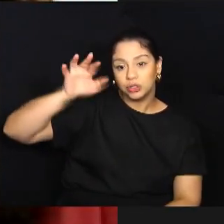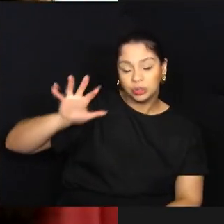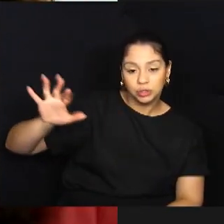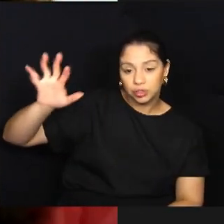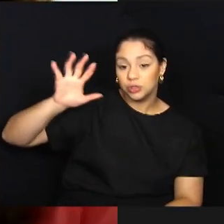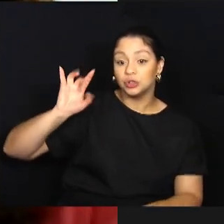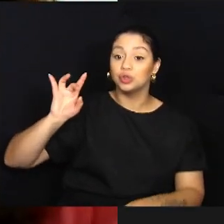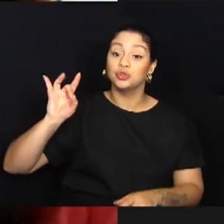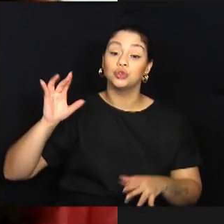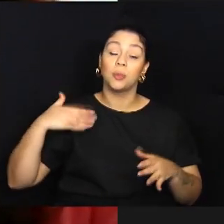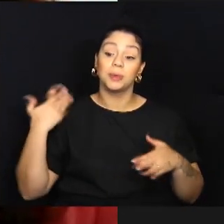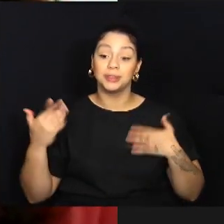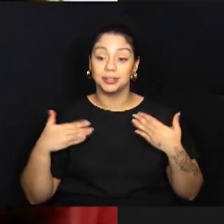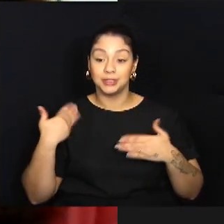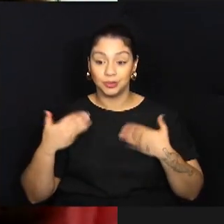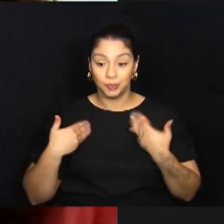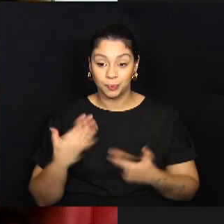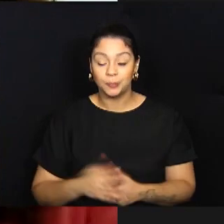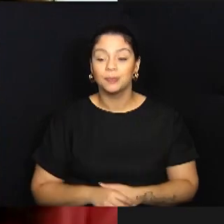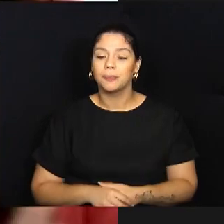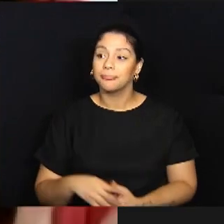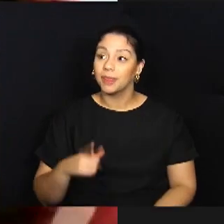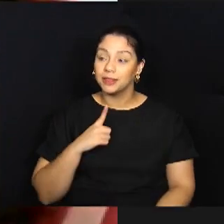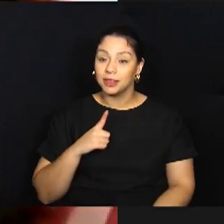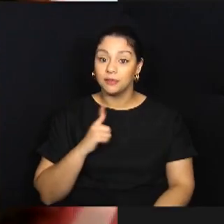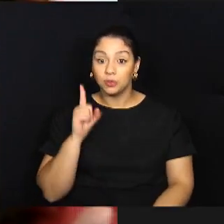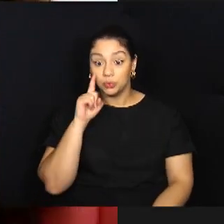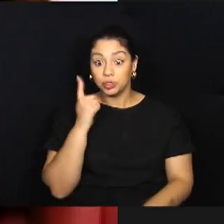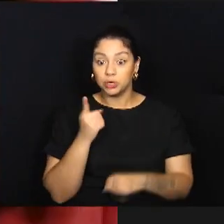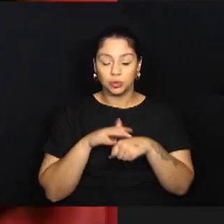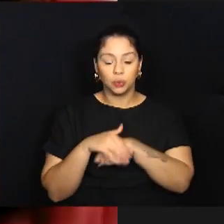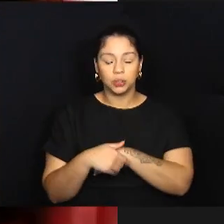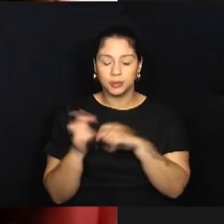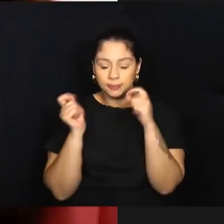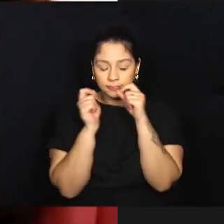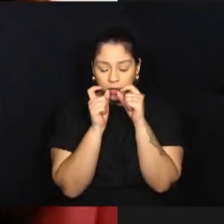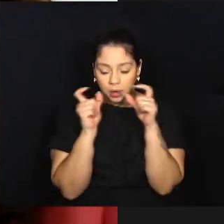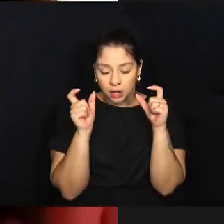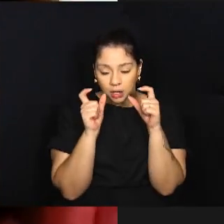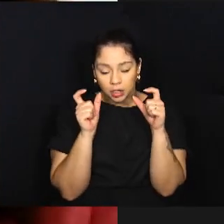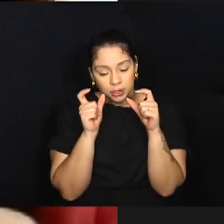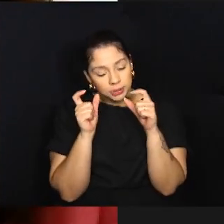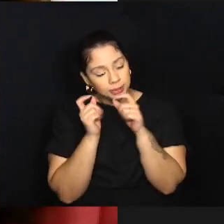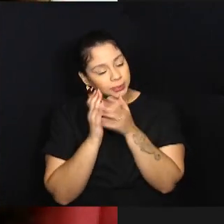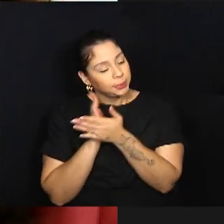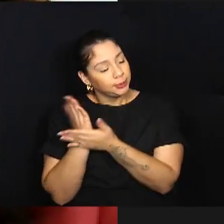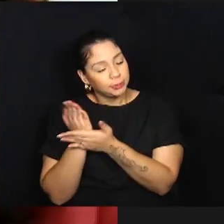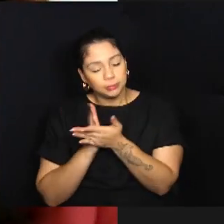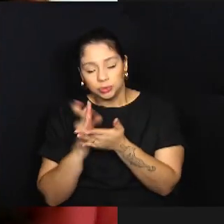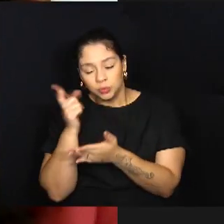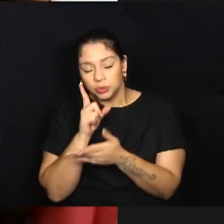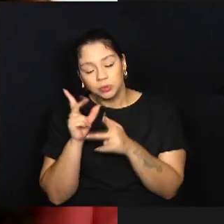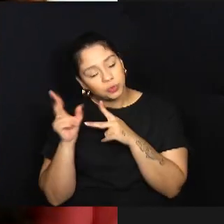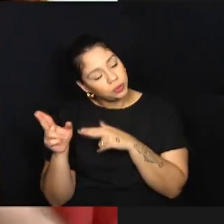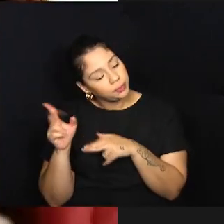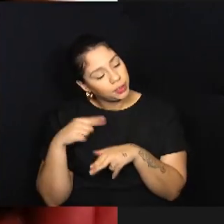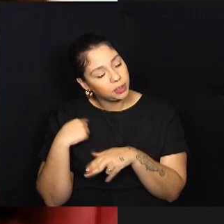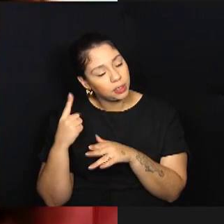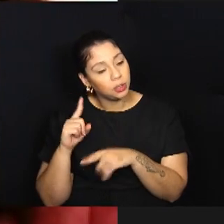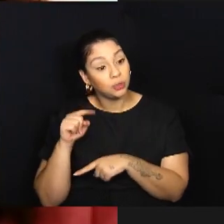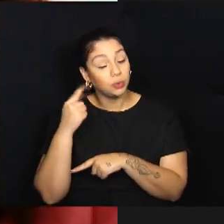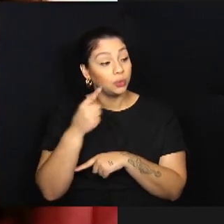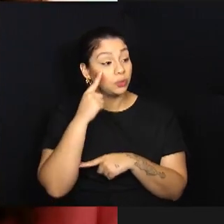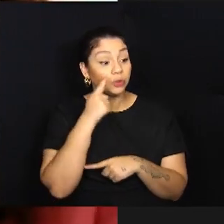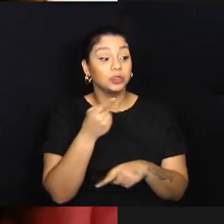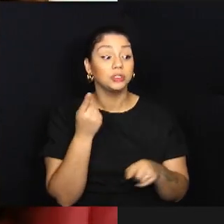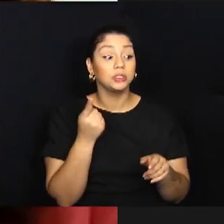passeando só uns dias. E aí ele teve uma noite de insônia, não conseguia dormir, e no dia seguinte ele veio com a proposta da gente ir para o Rio